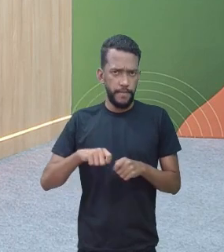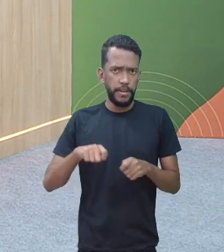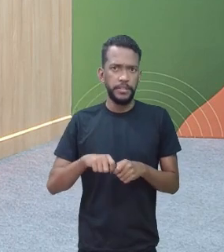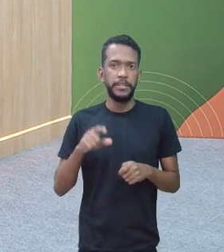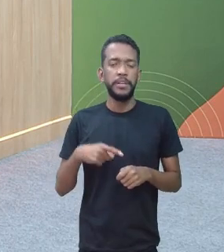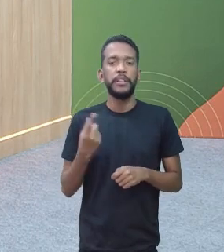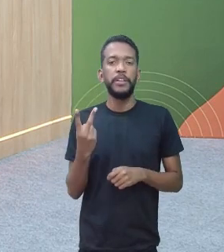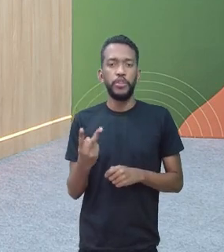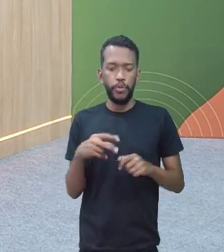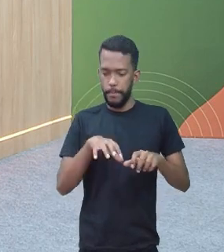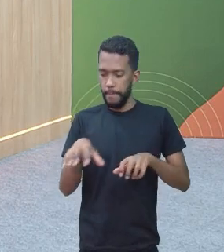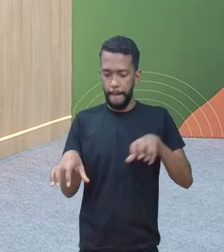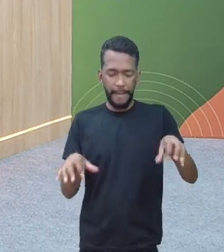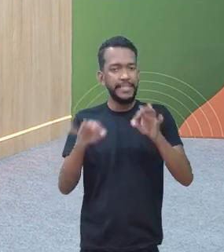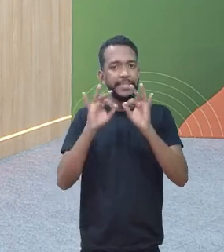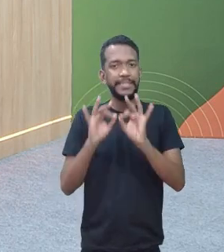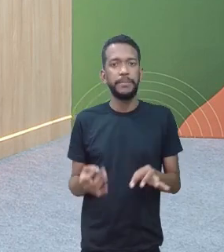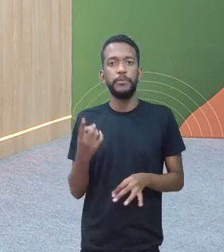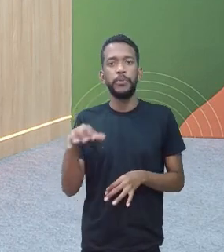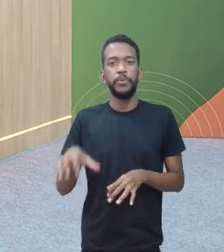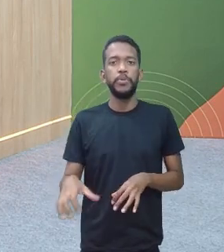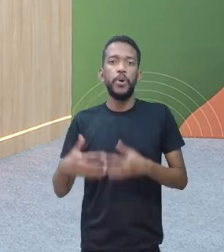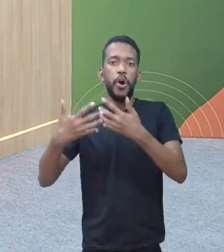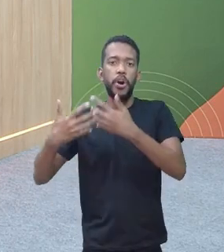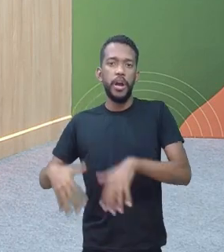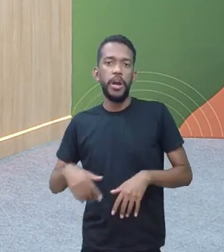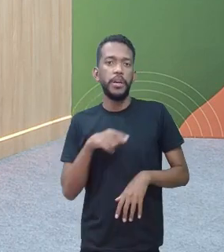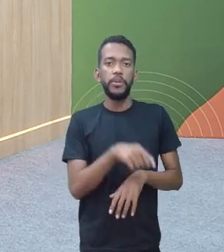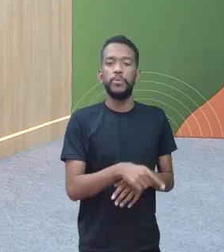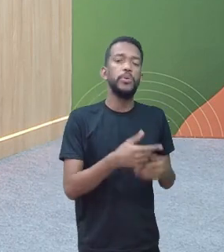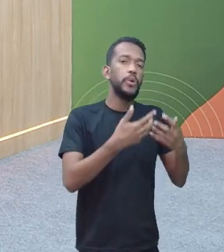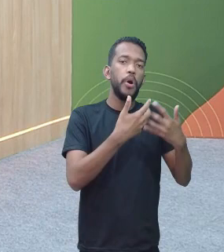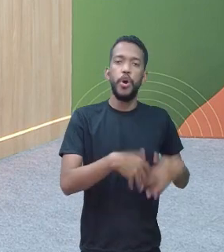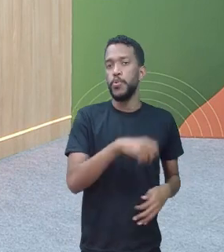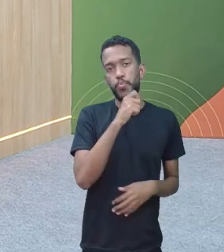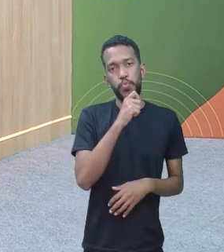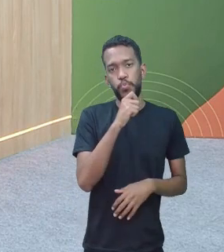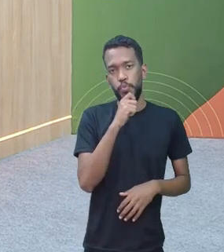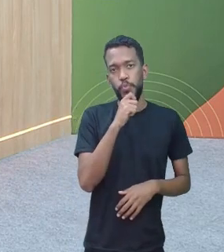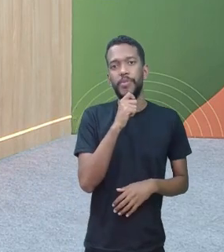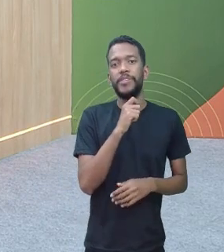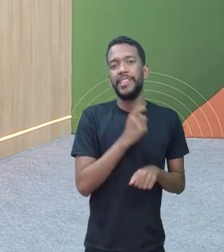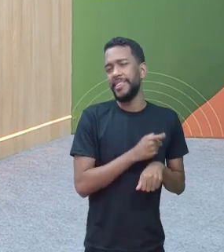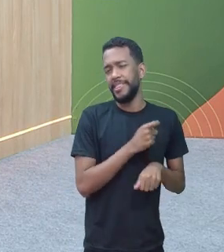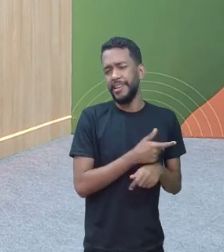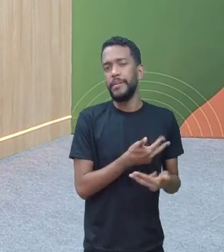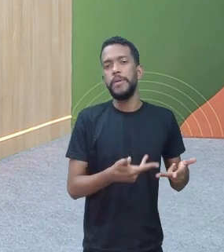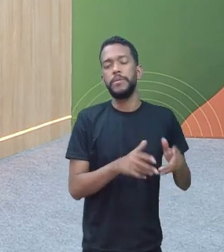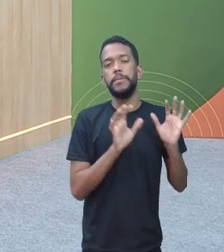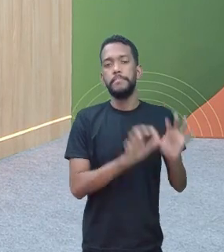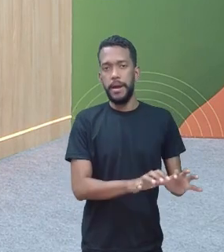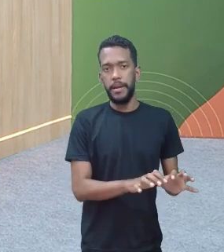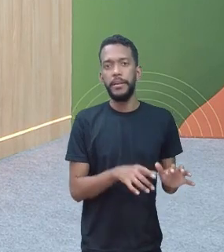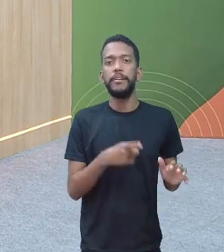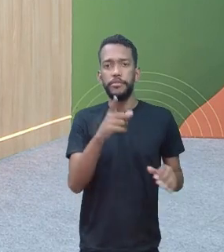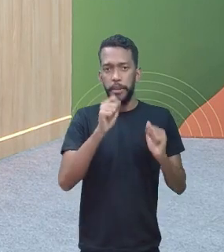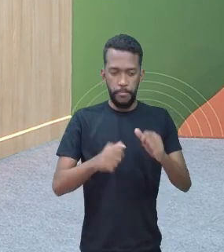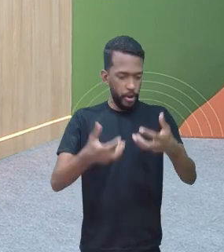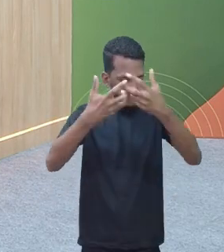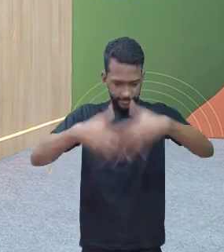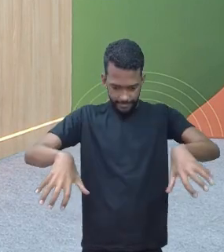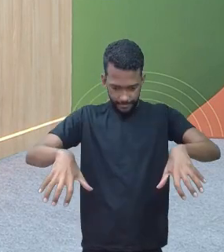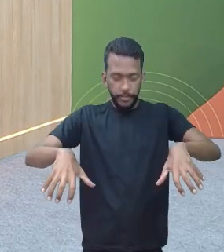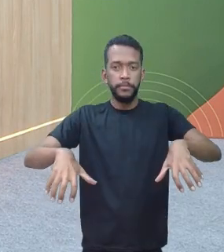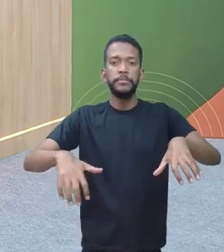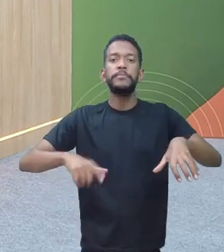Coloca 2 recipientes na sua casa, um orgânico e um não orgânico. Então, você já vai separando aí de maneira mais grosseira, claro,